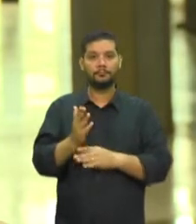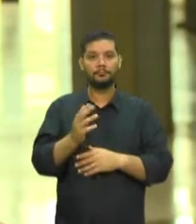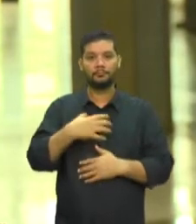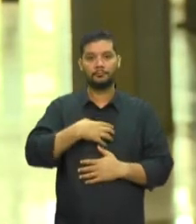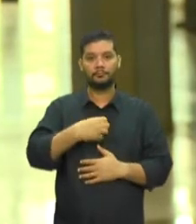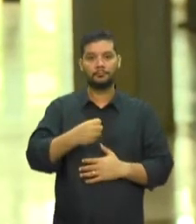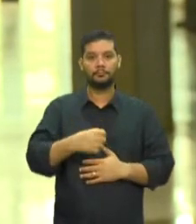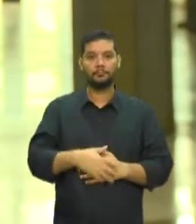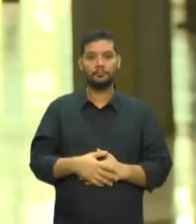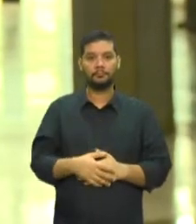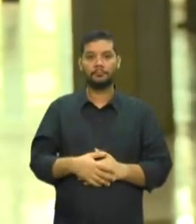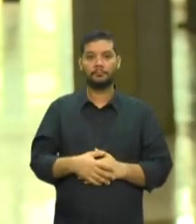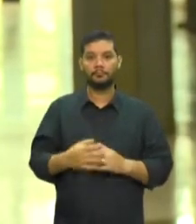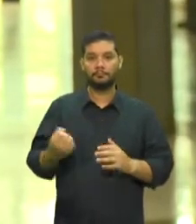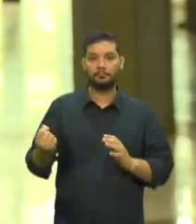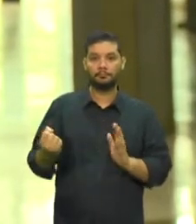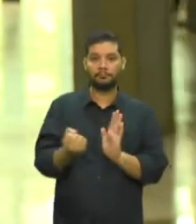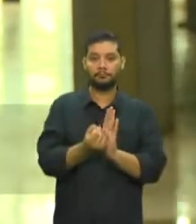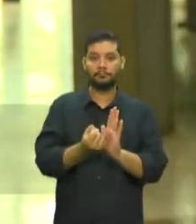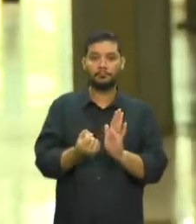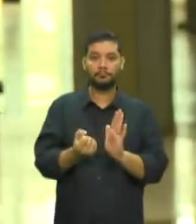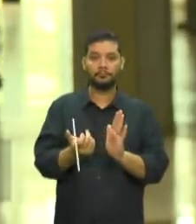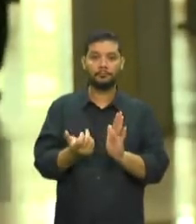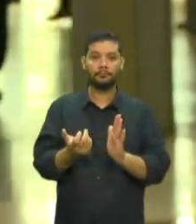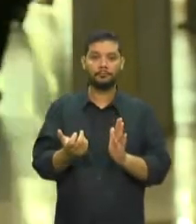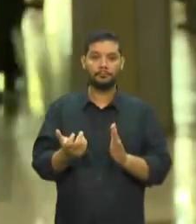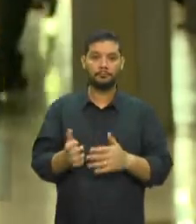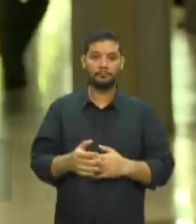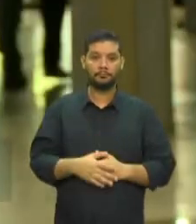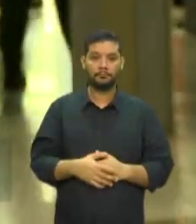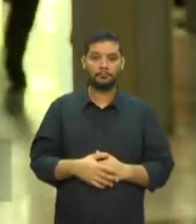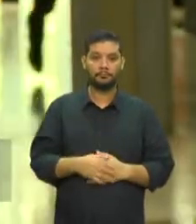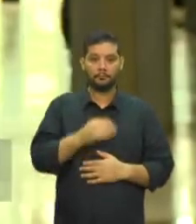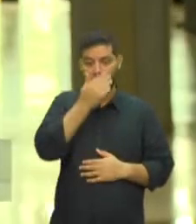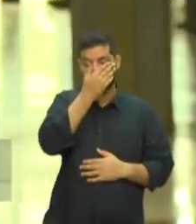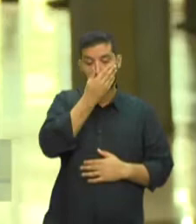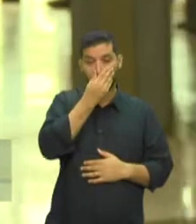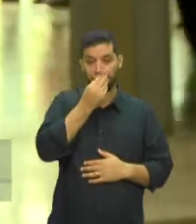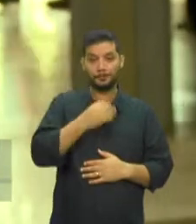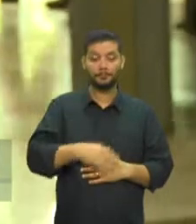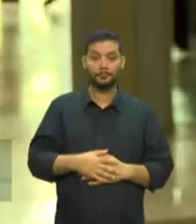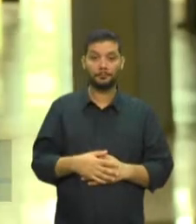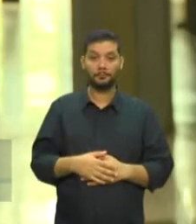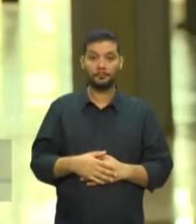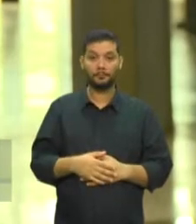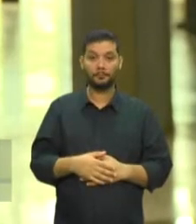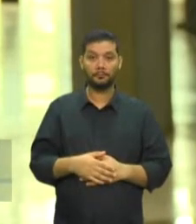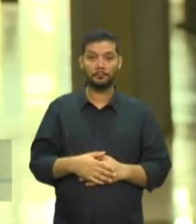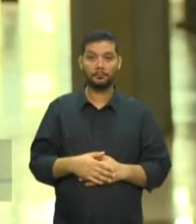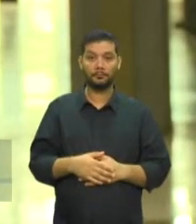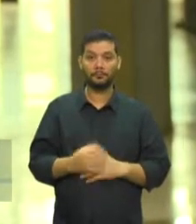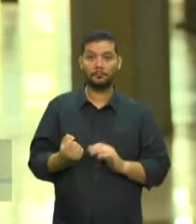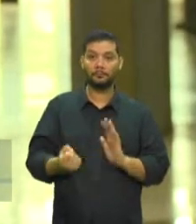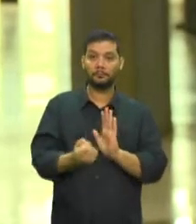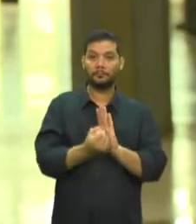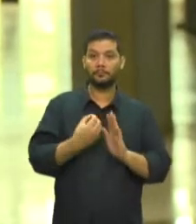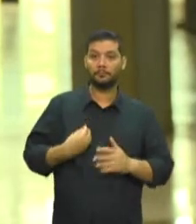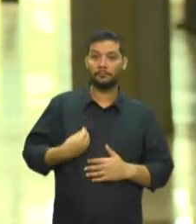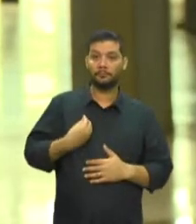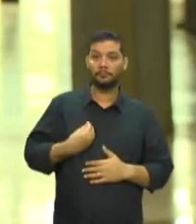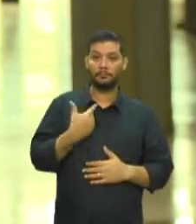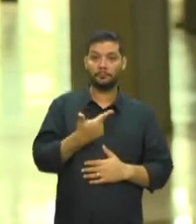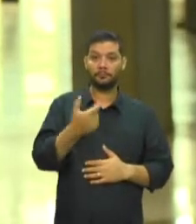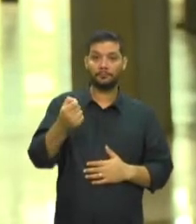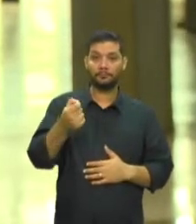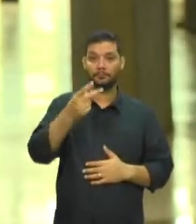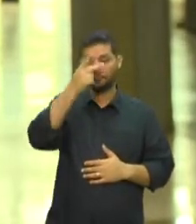acaba impactando, segundo a Comissão pela Vida, acaba impactando na vida de 20 pessoas do